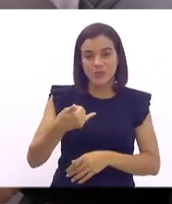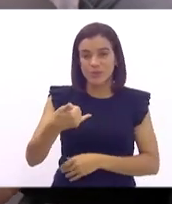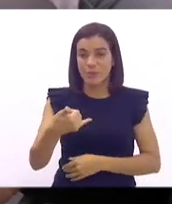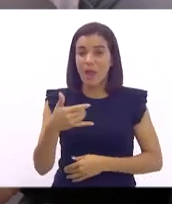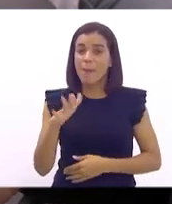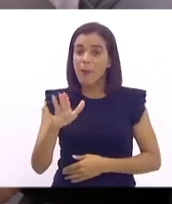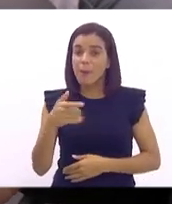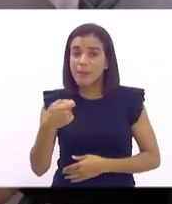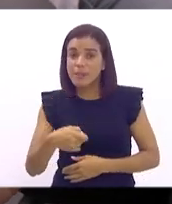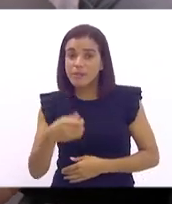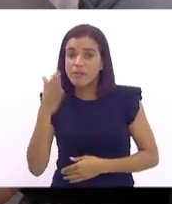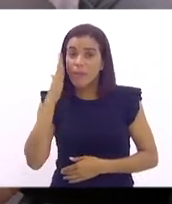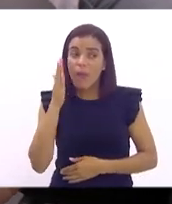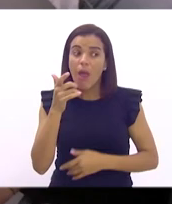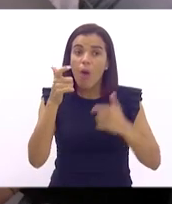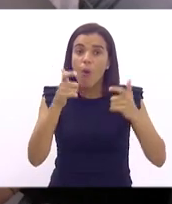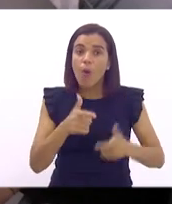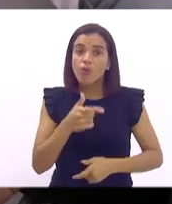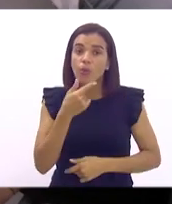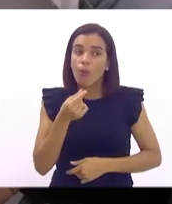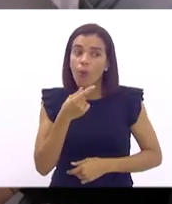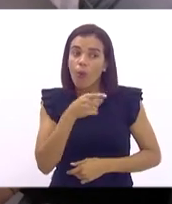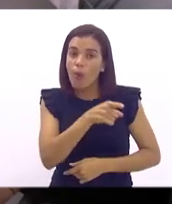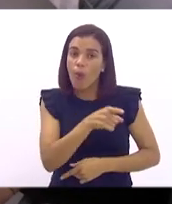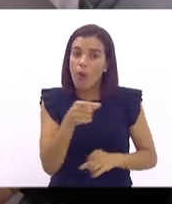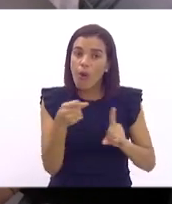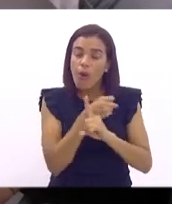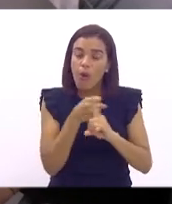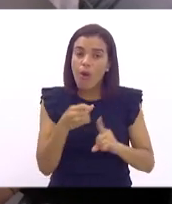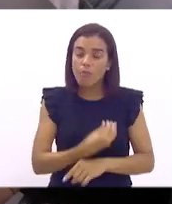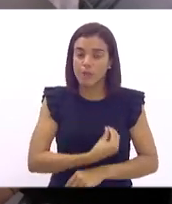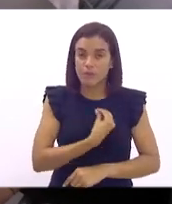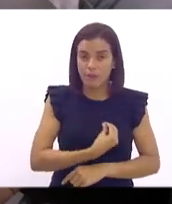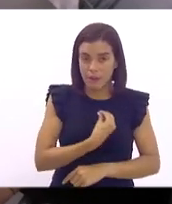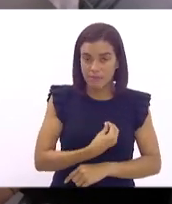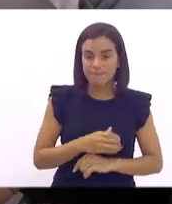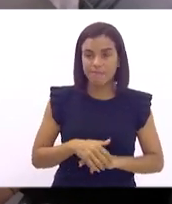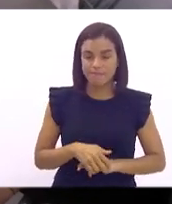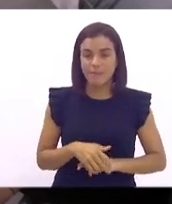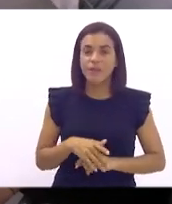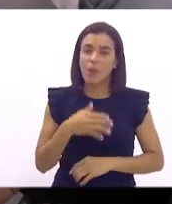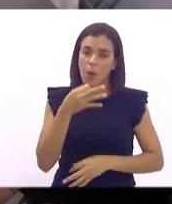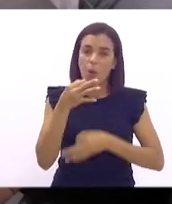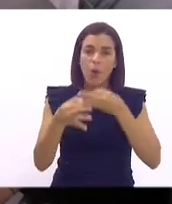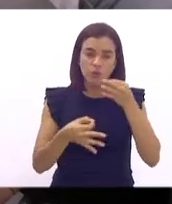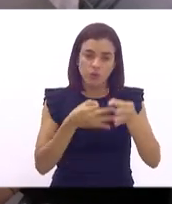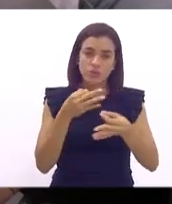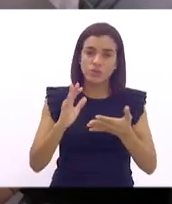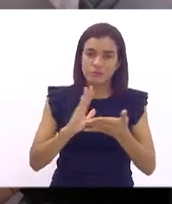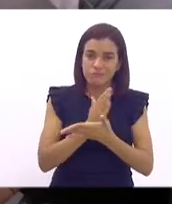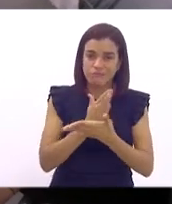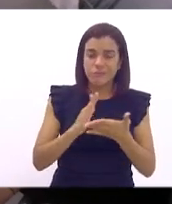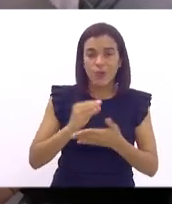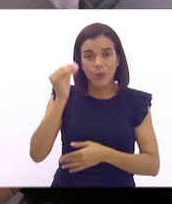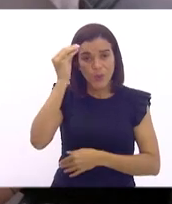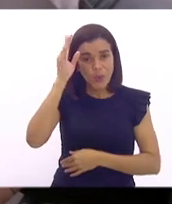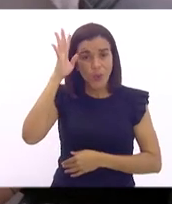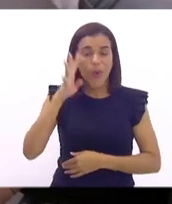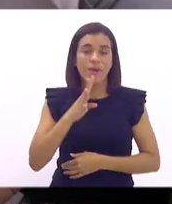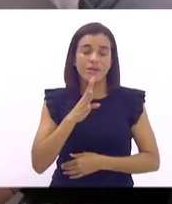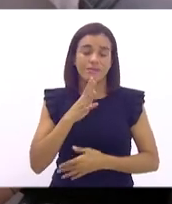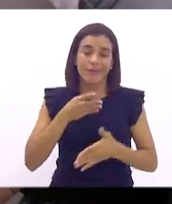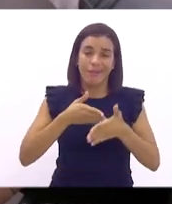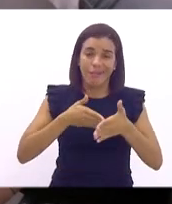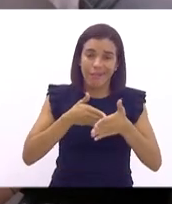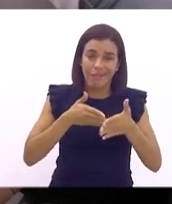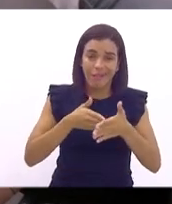mas eu tenho que ver onde ele está. Né? Então, a gente, algumas sugestões, né? No nosso conhecimento limitado,